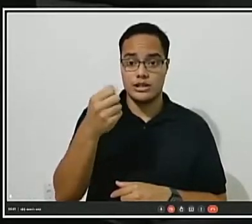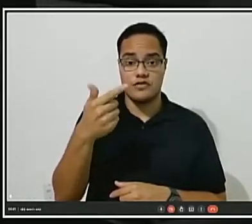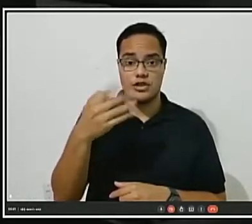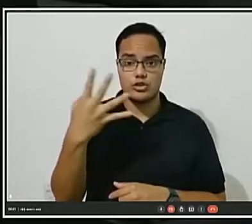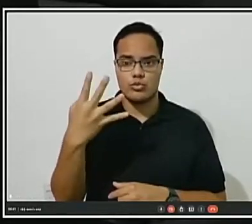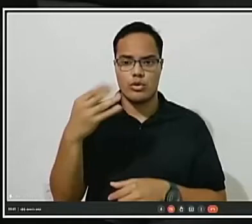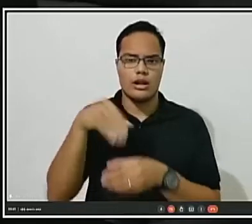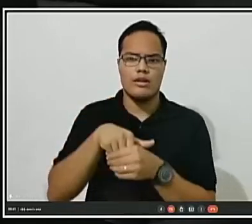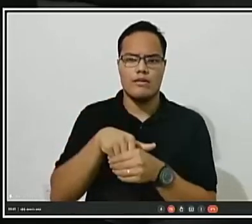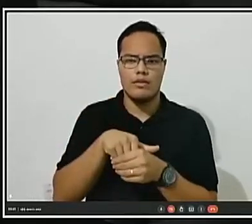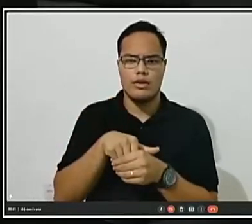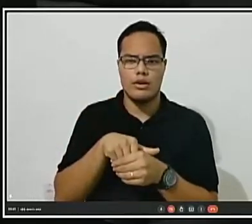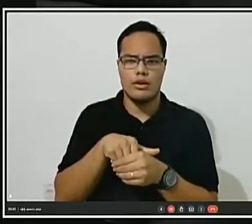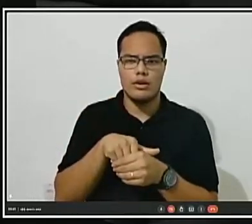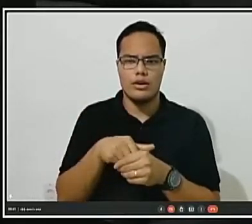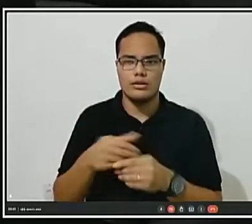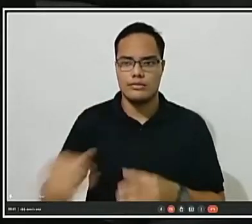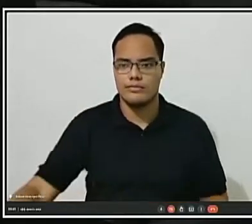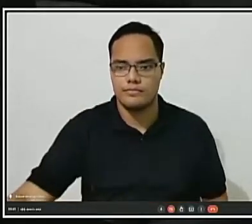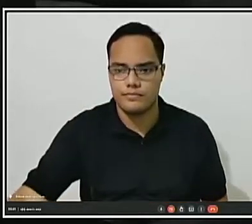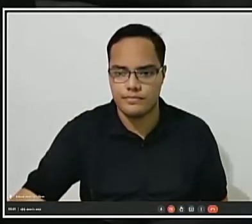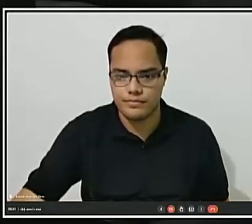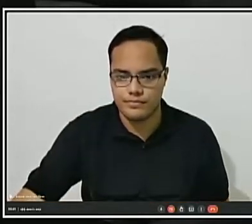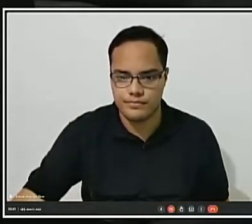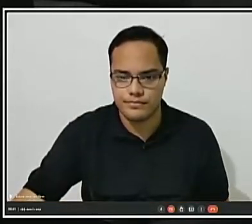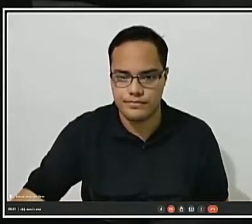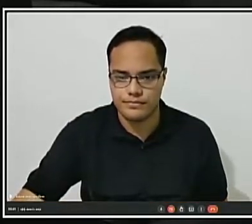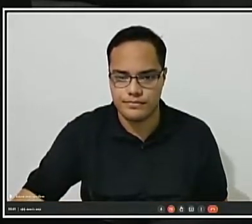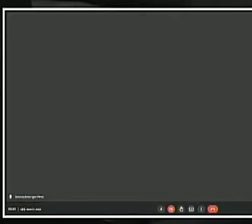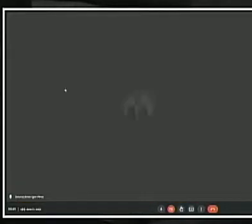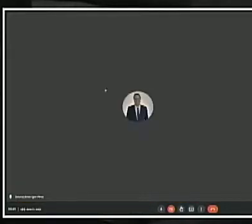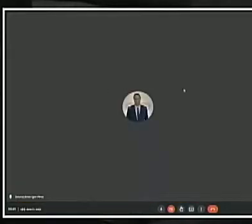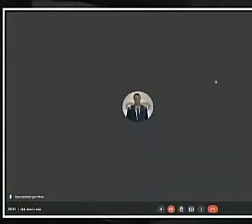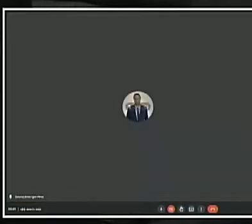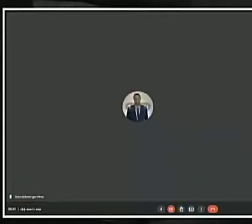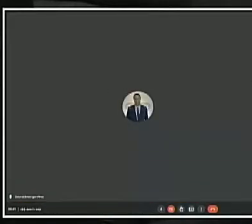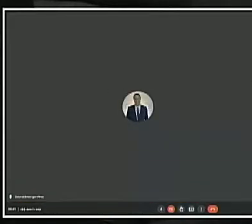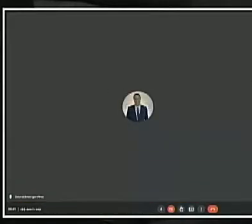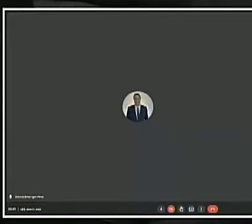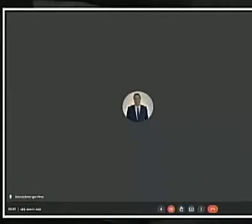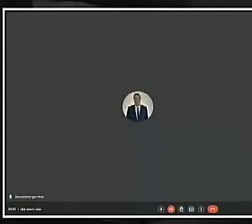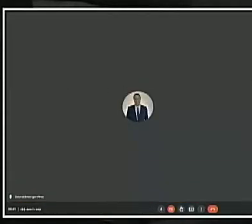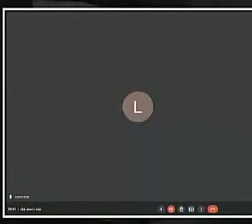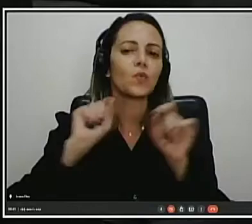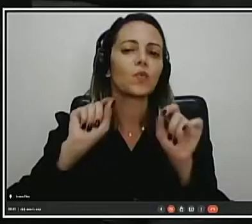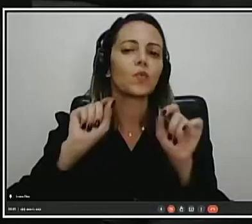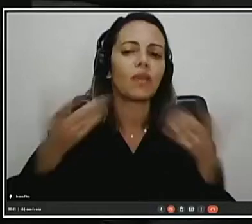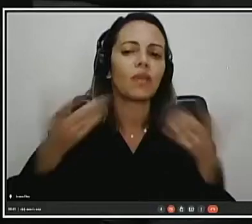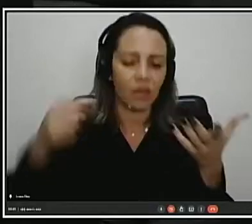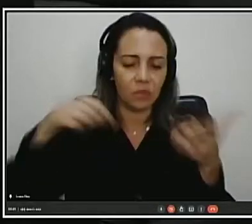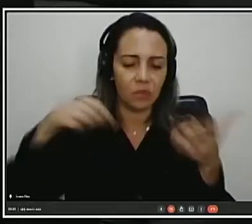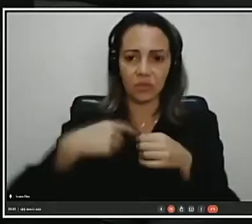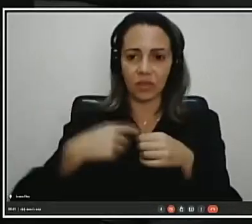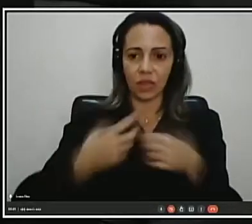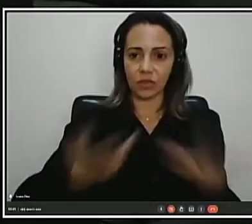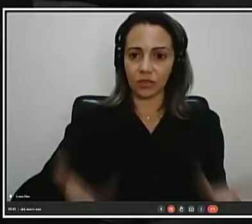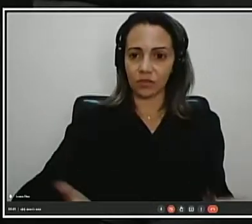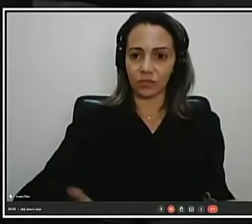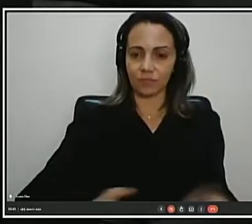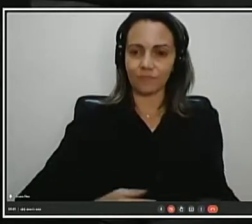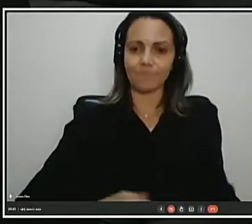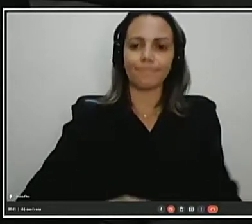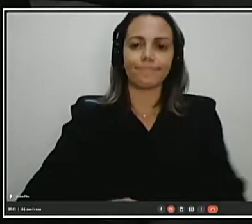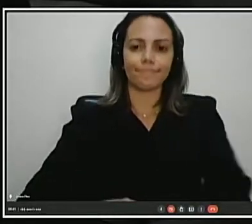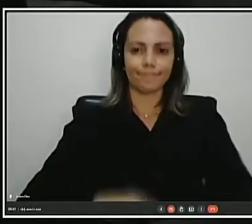traga, vereadora, o que esses nomes aqui trouxeram para a cidade de União da Vitória. E essa questão também